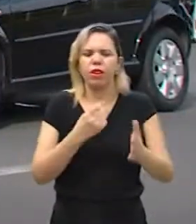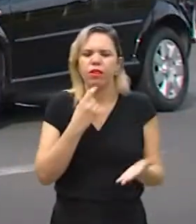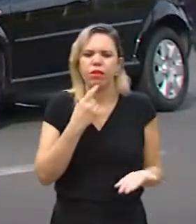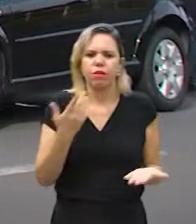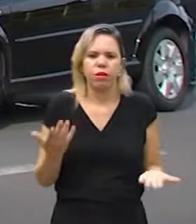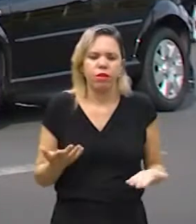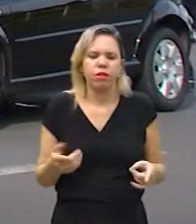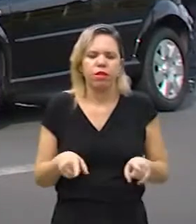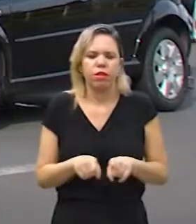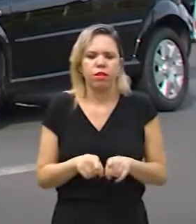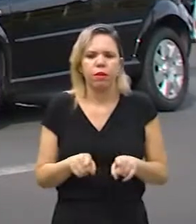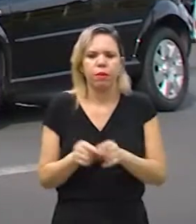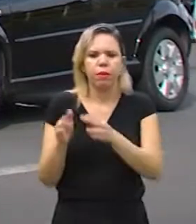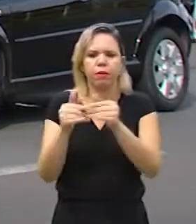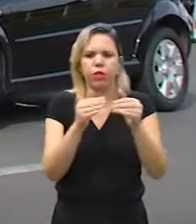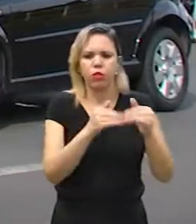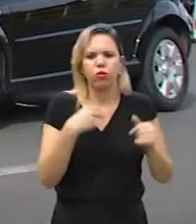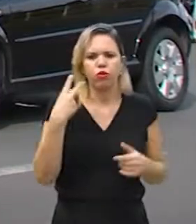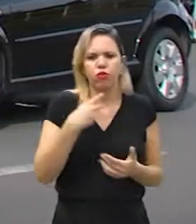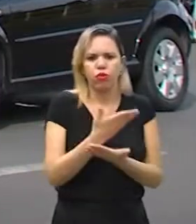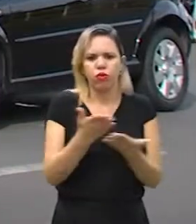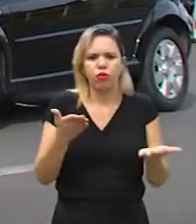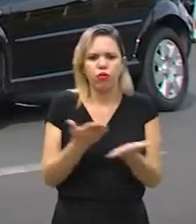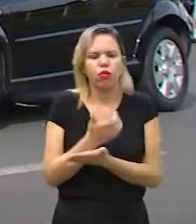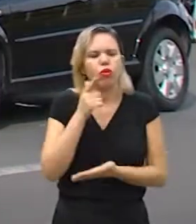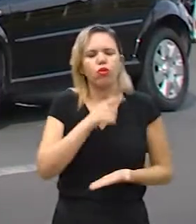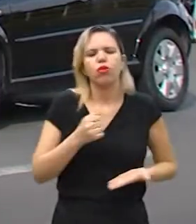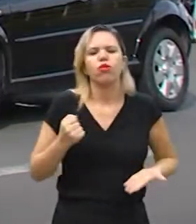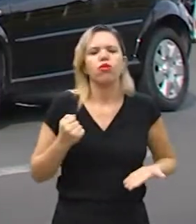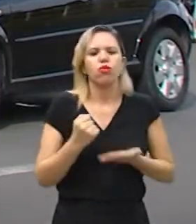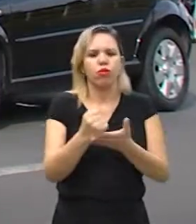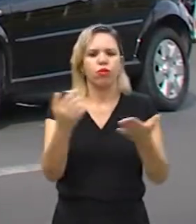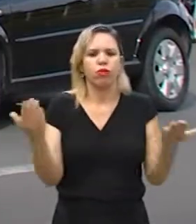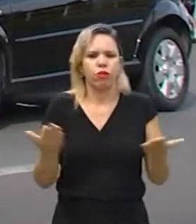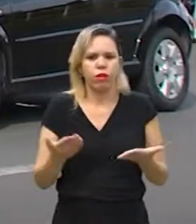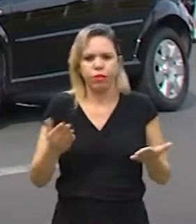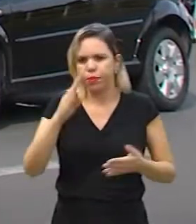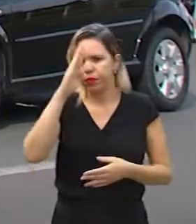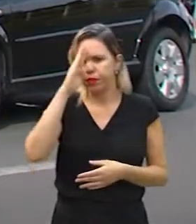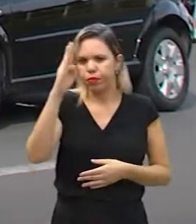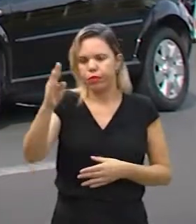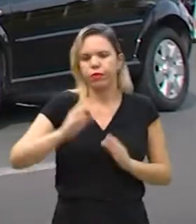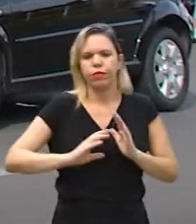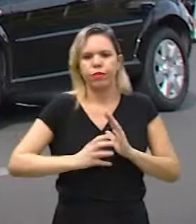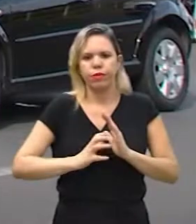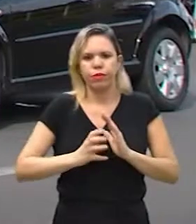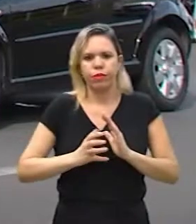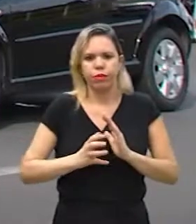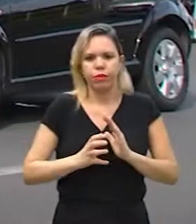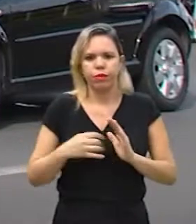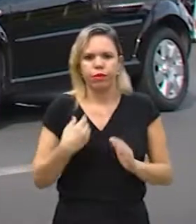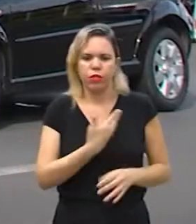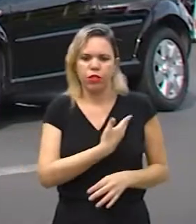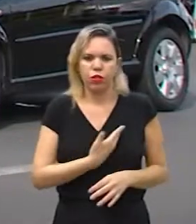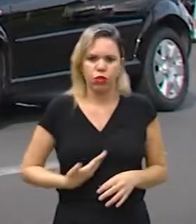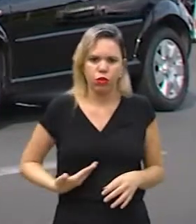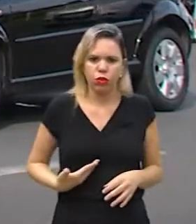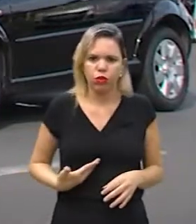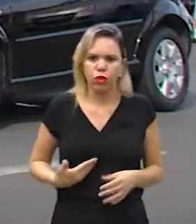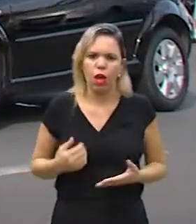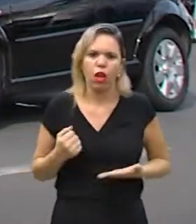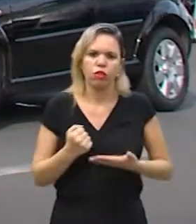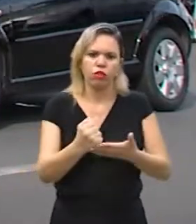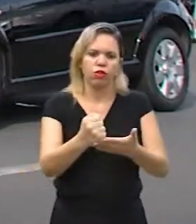vereadores que foi eleito por nós que nos ajudasse hoje e principalmente do partido do nosso